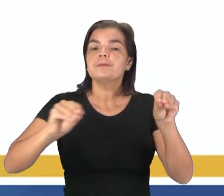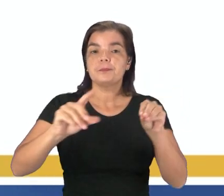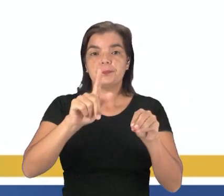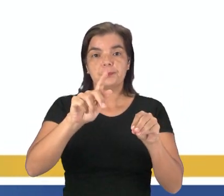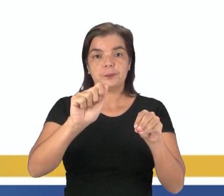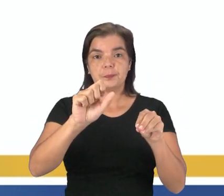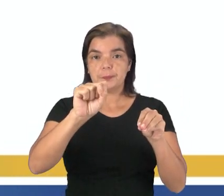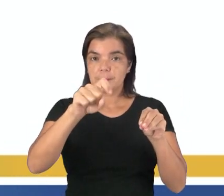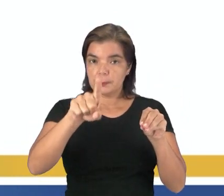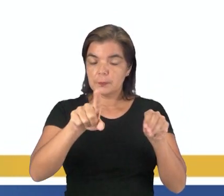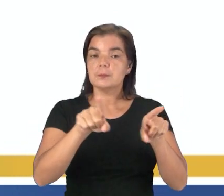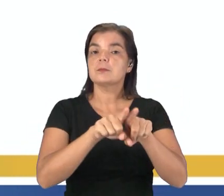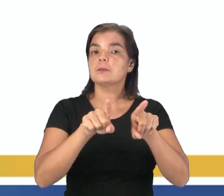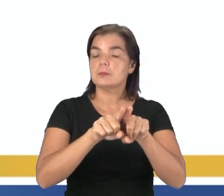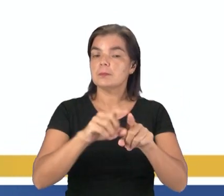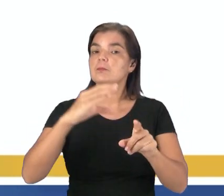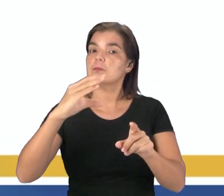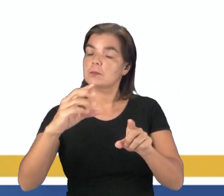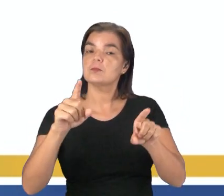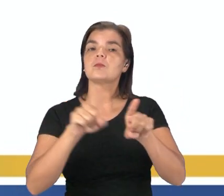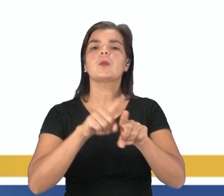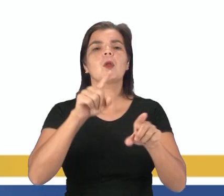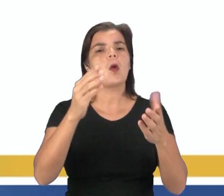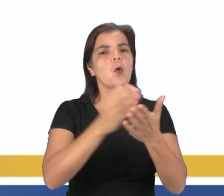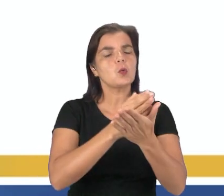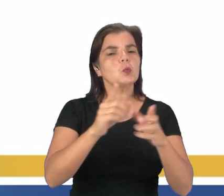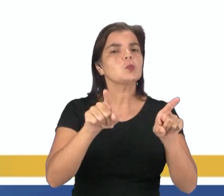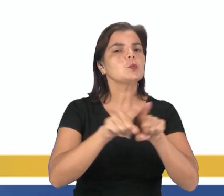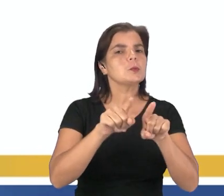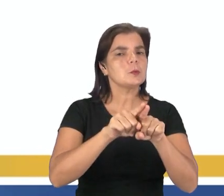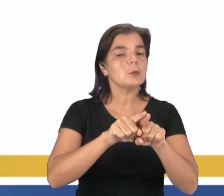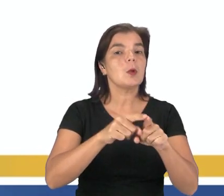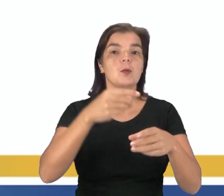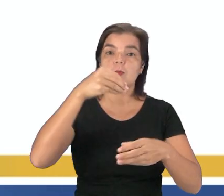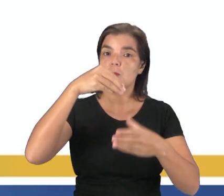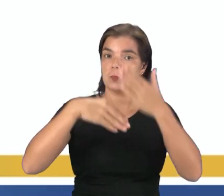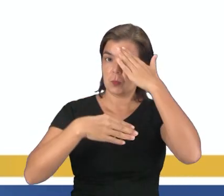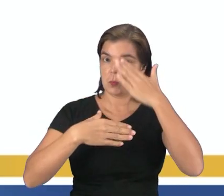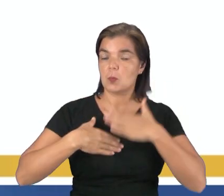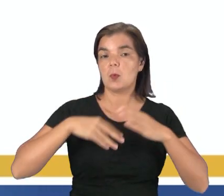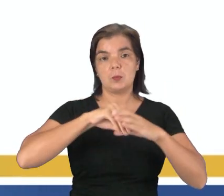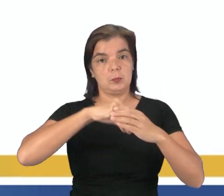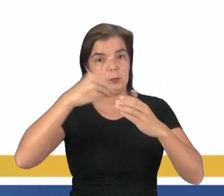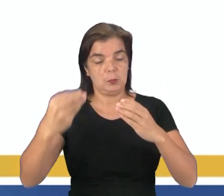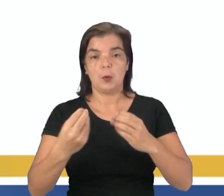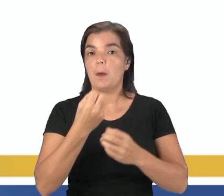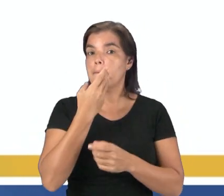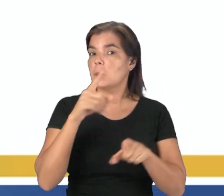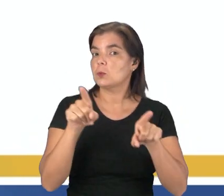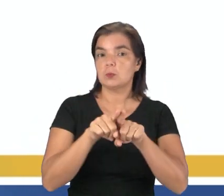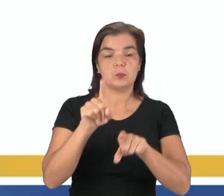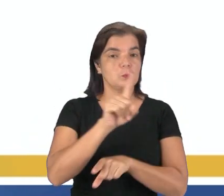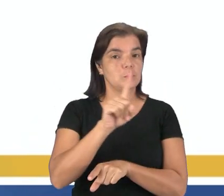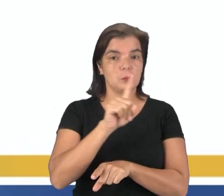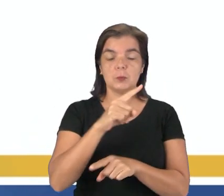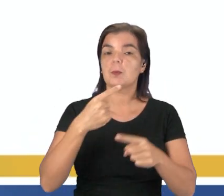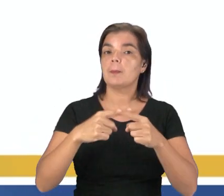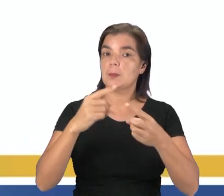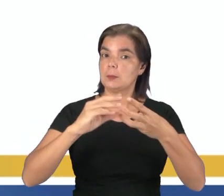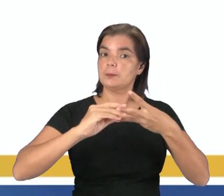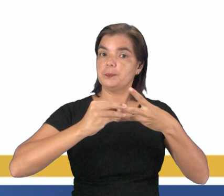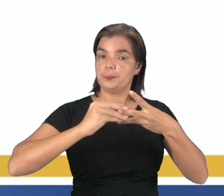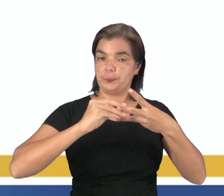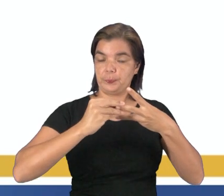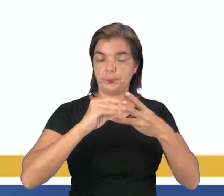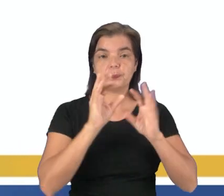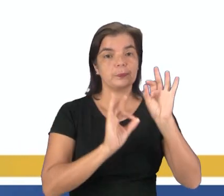gás carbônico, sendo que esse gás carbônico, em algum momento, ele vai ter que sair do nosso corpo, porque não é bom, né? O gás carbônico é o que as nossas células